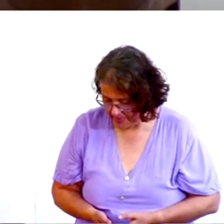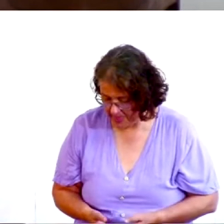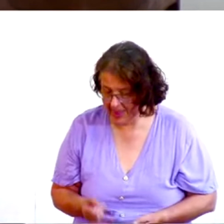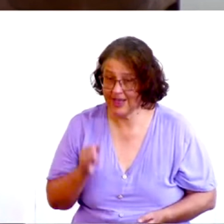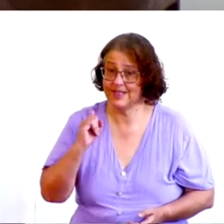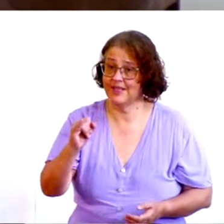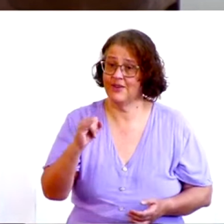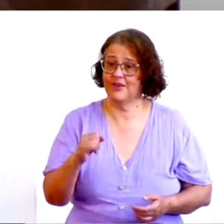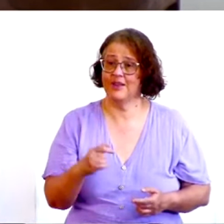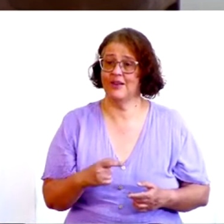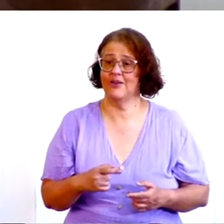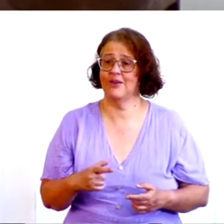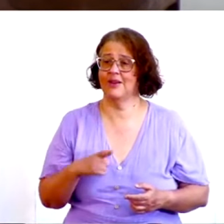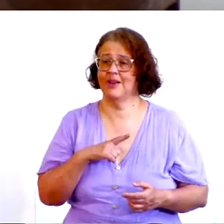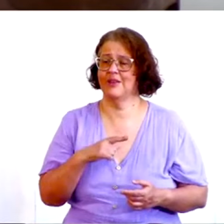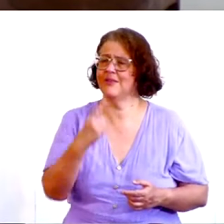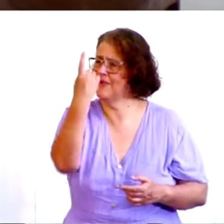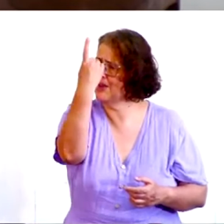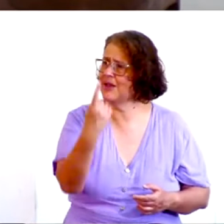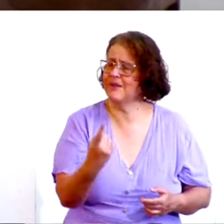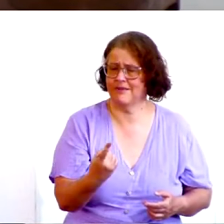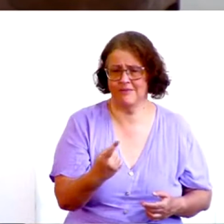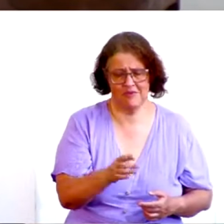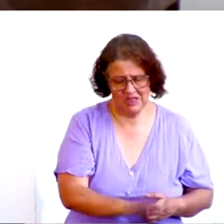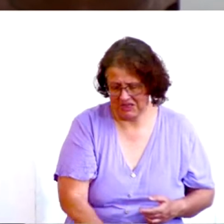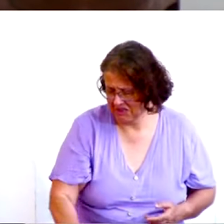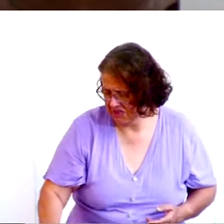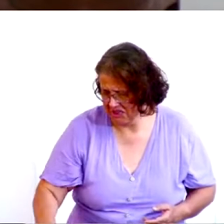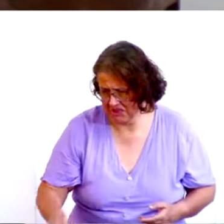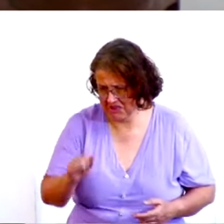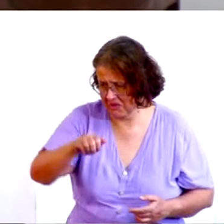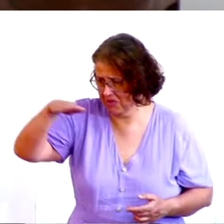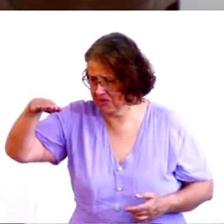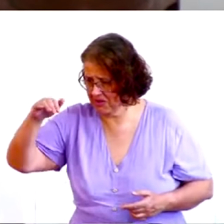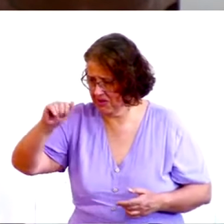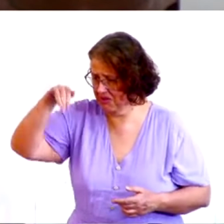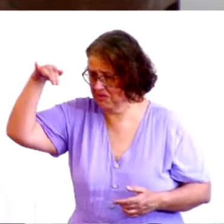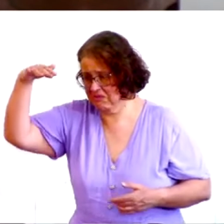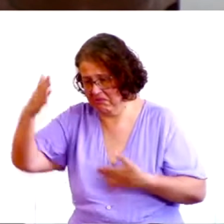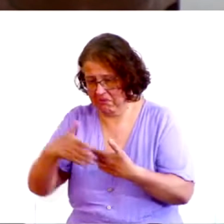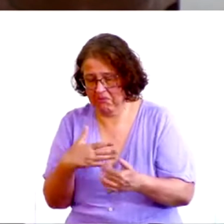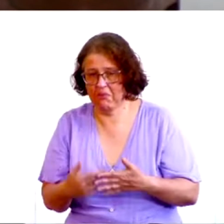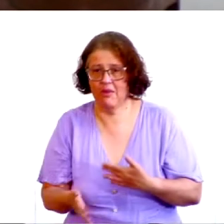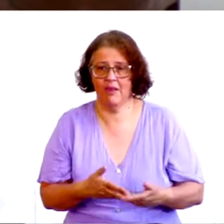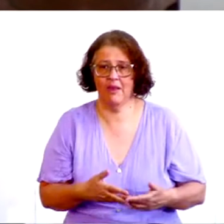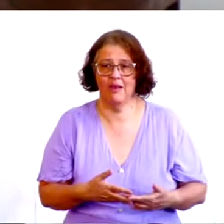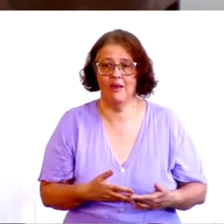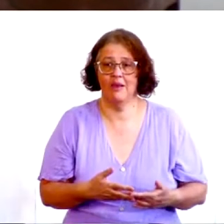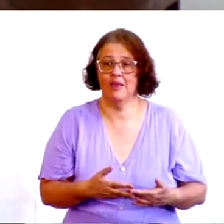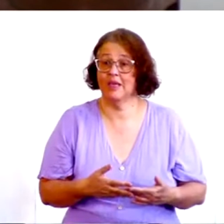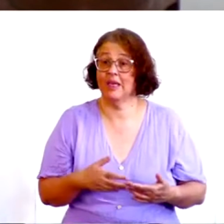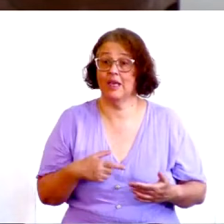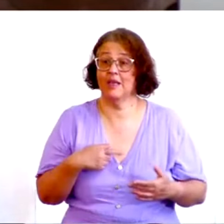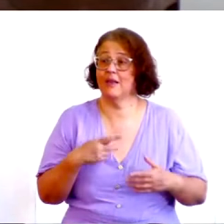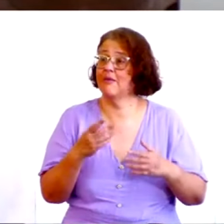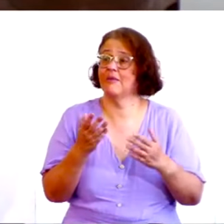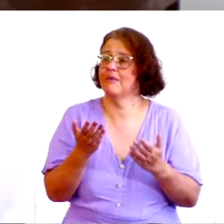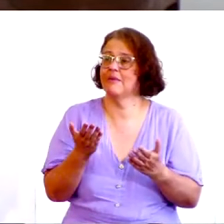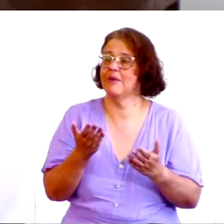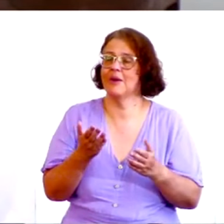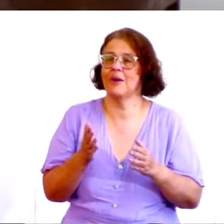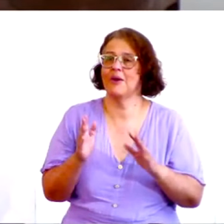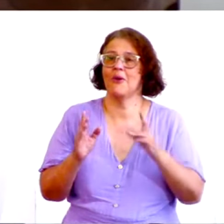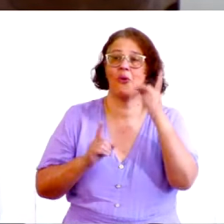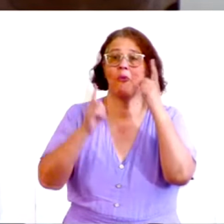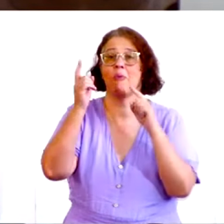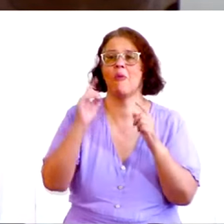porventura houver alguém mesmo que seja criança adolescentes que ainda não tomou essa decisão aproveite